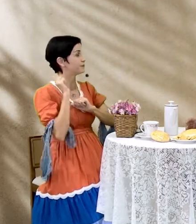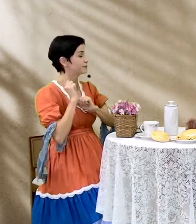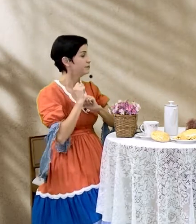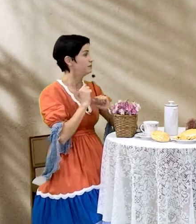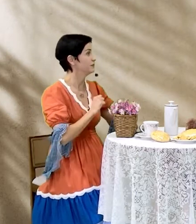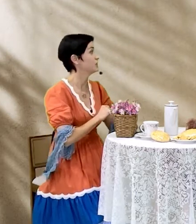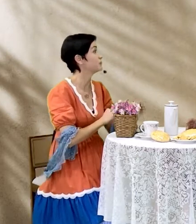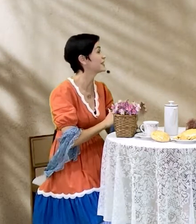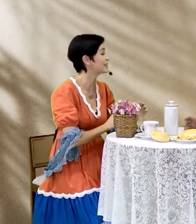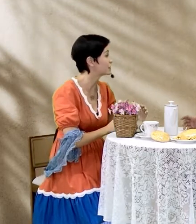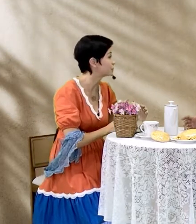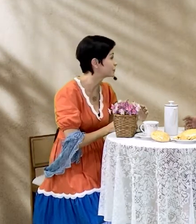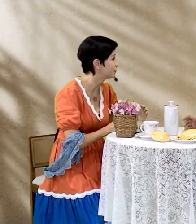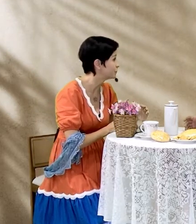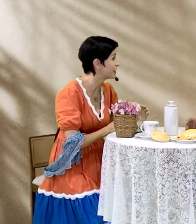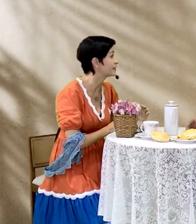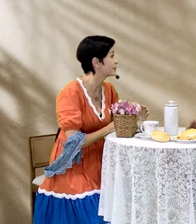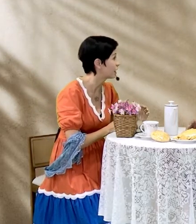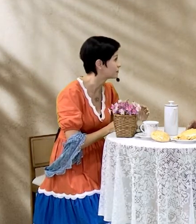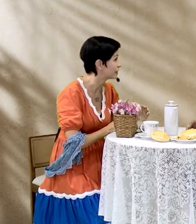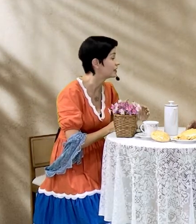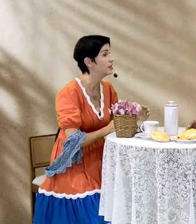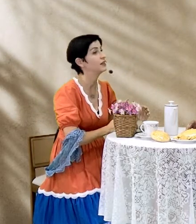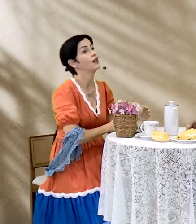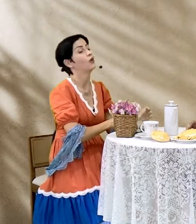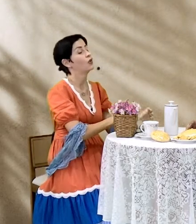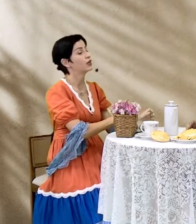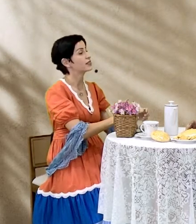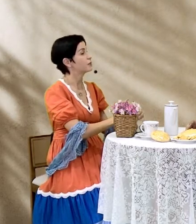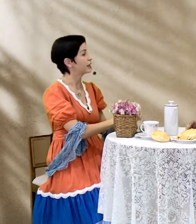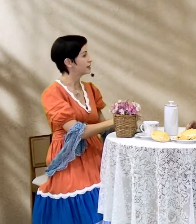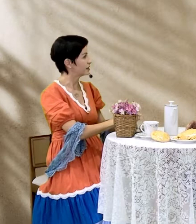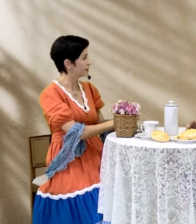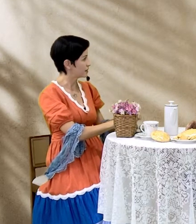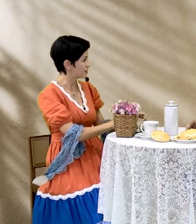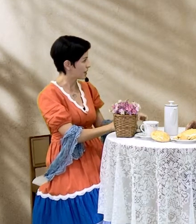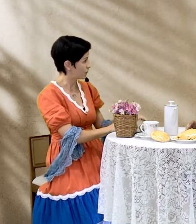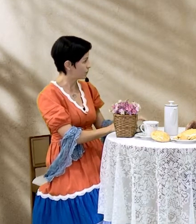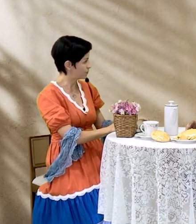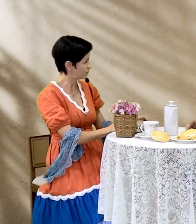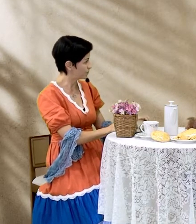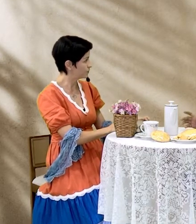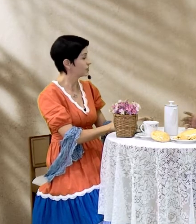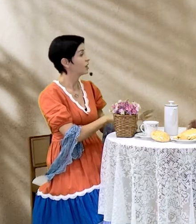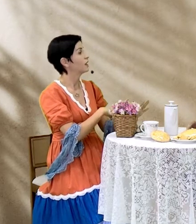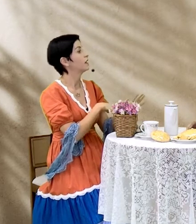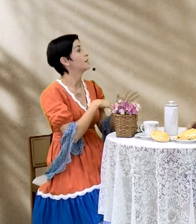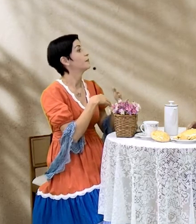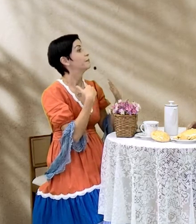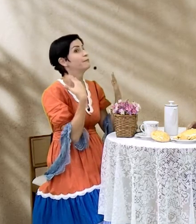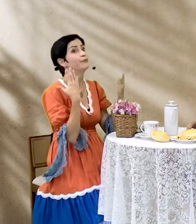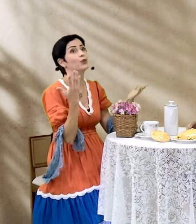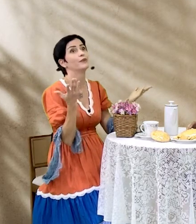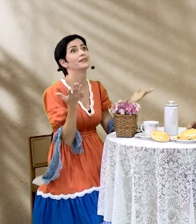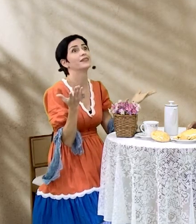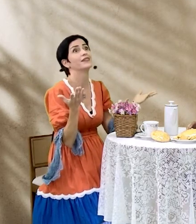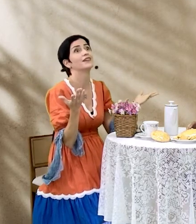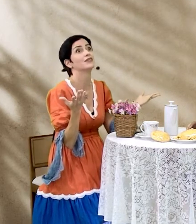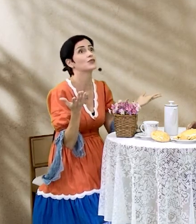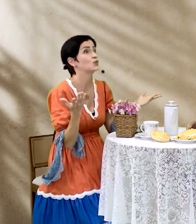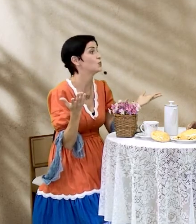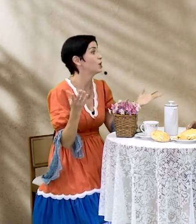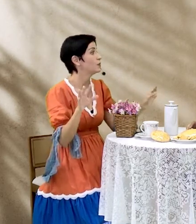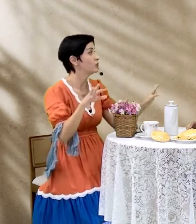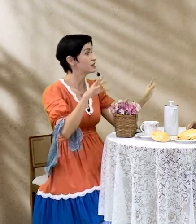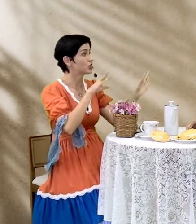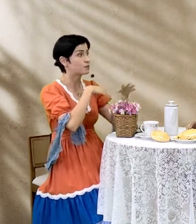ó. E ventava, viu? Ventava. Olha, sabe o que é que tem dentro desse saco? Não faço a mínima ideia. Pluma de